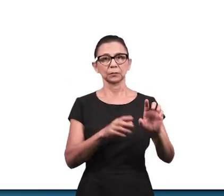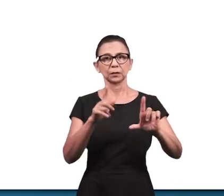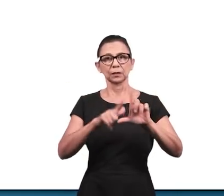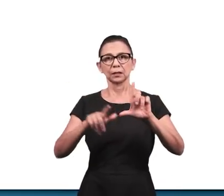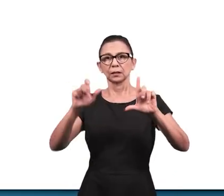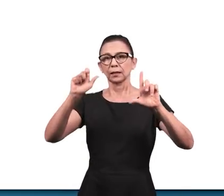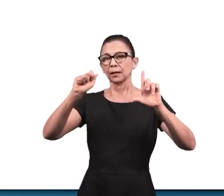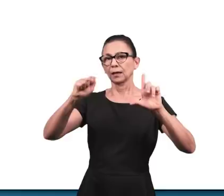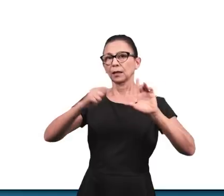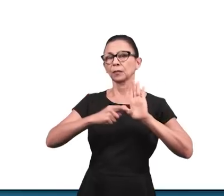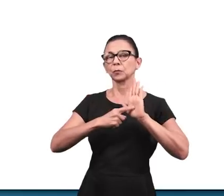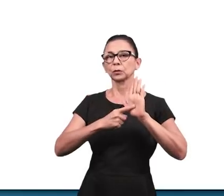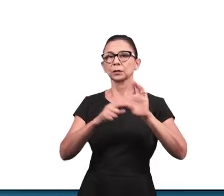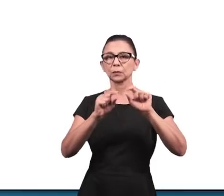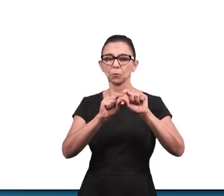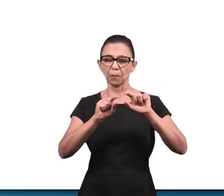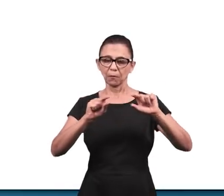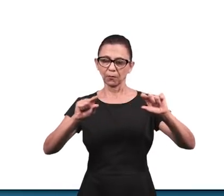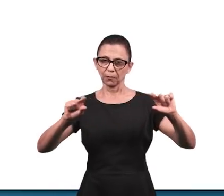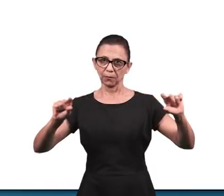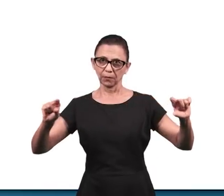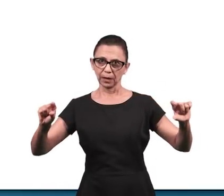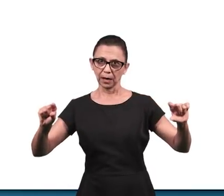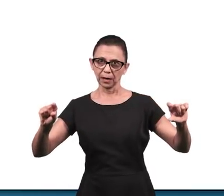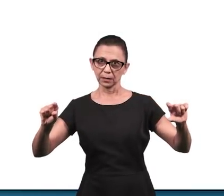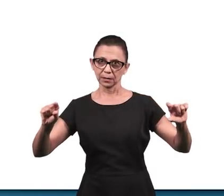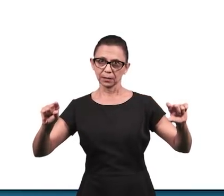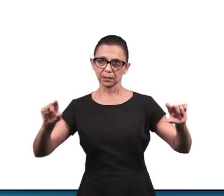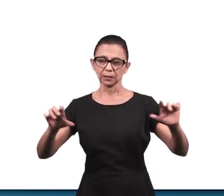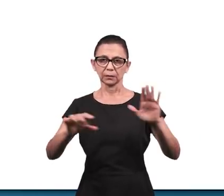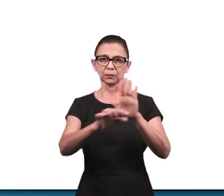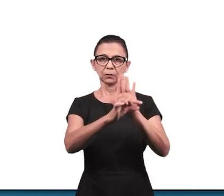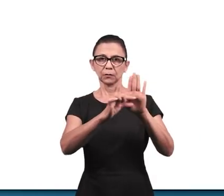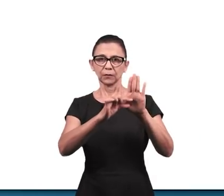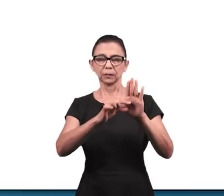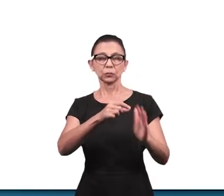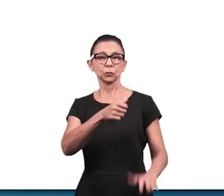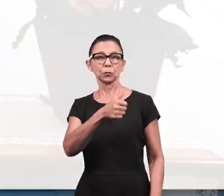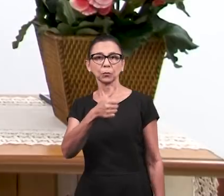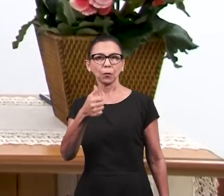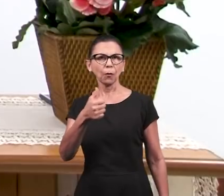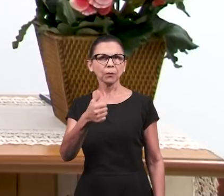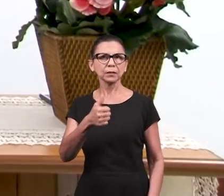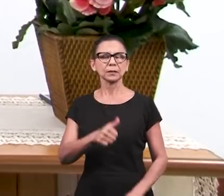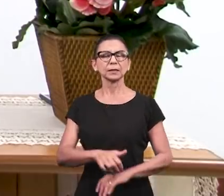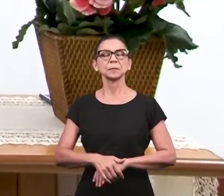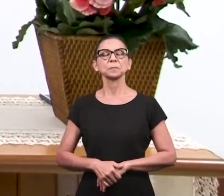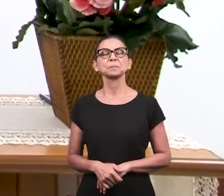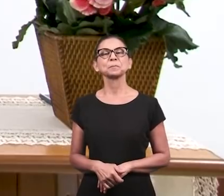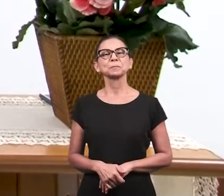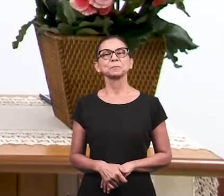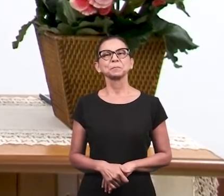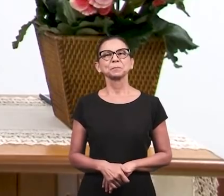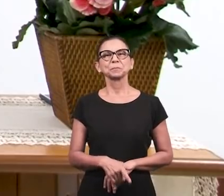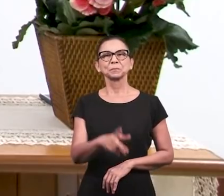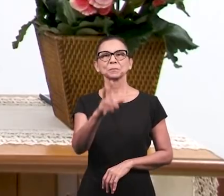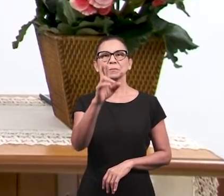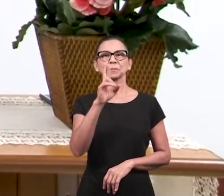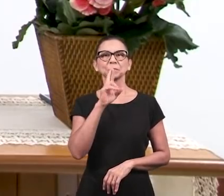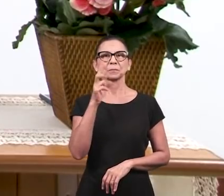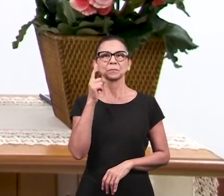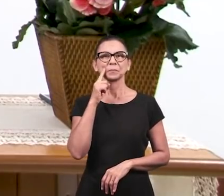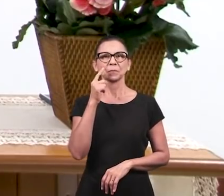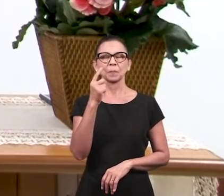discípulos. Letra A, citando uma frase que está no verso 11. Quem vai responder agora a